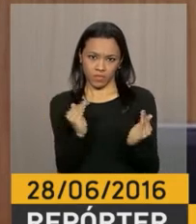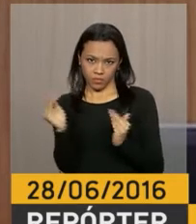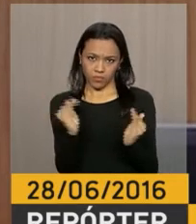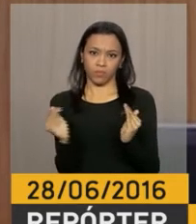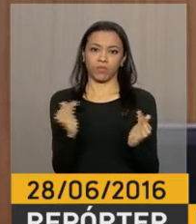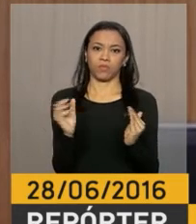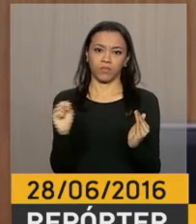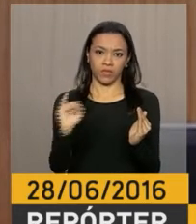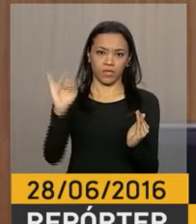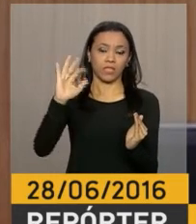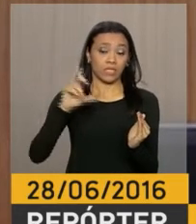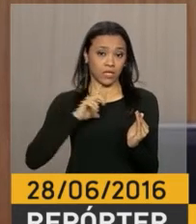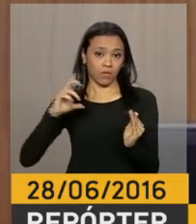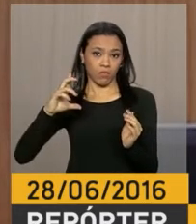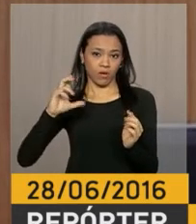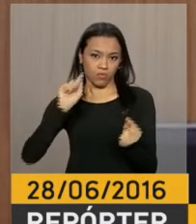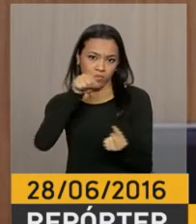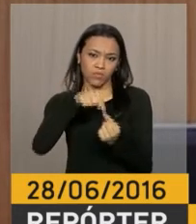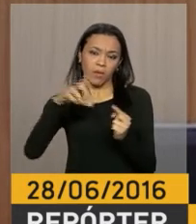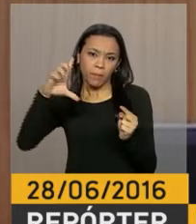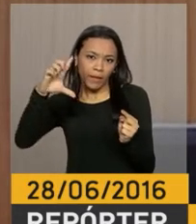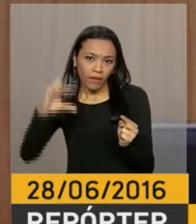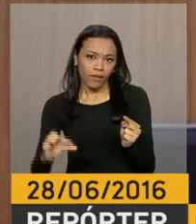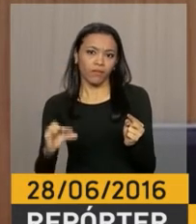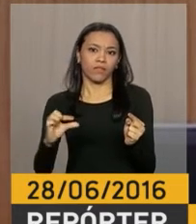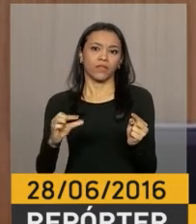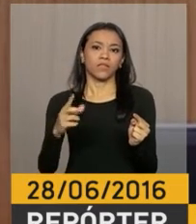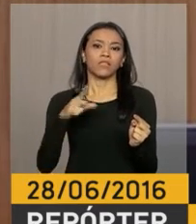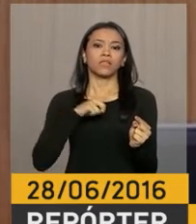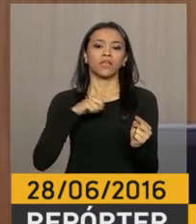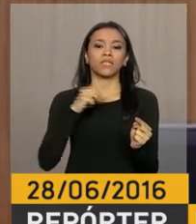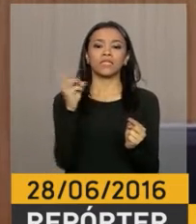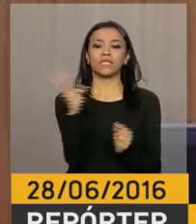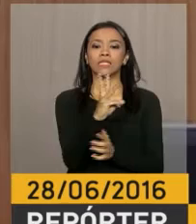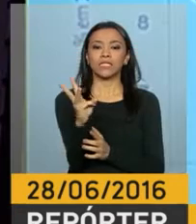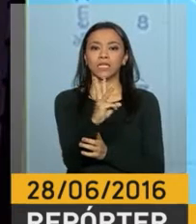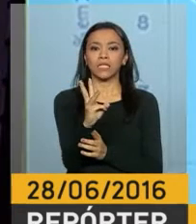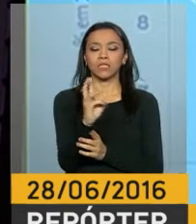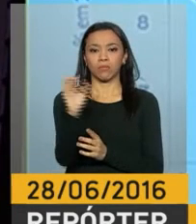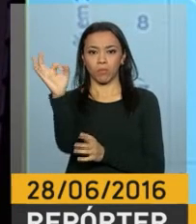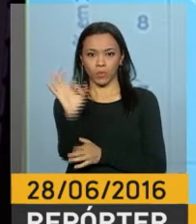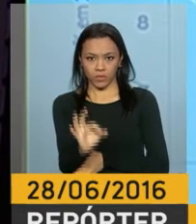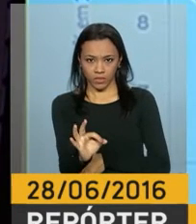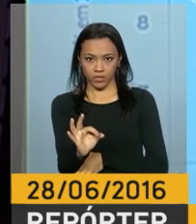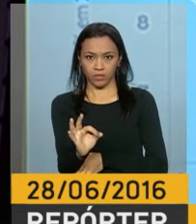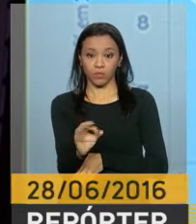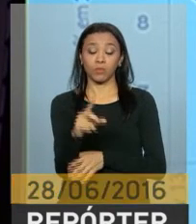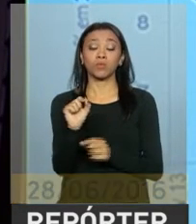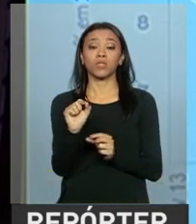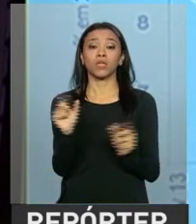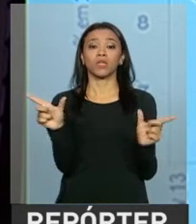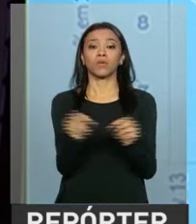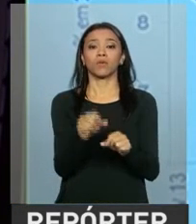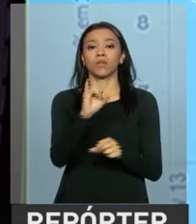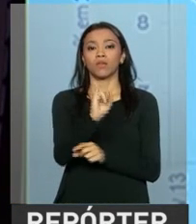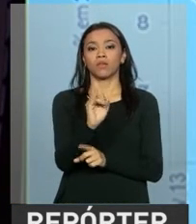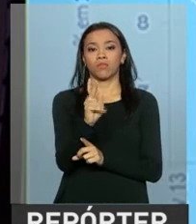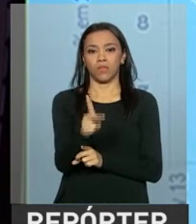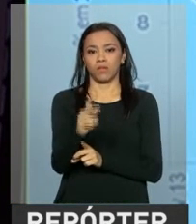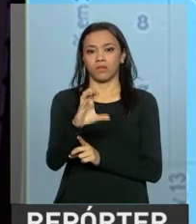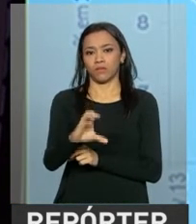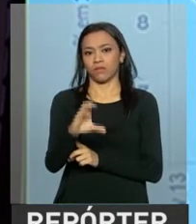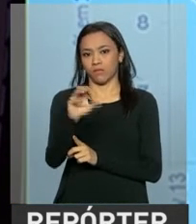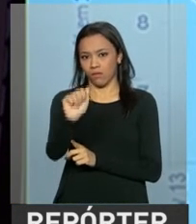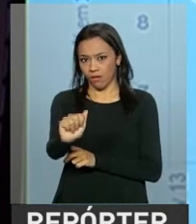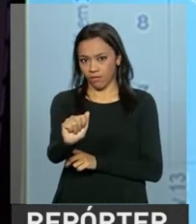é um ponto importante, porque a inflação de serviços ela responde por 33% do IPCA. Ela tem um peso significativo